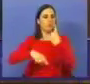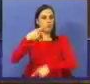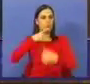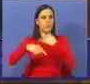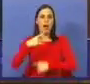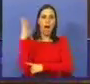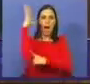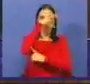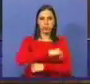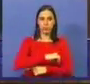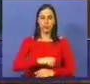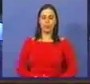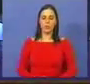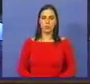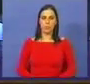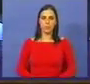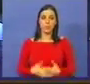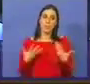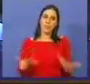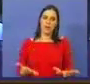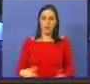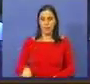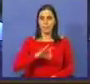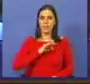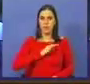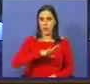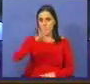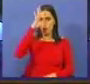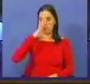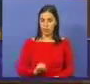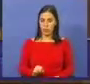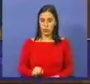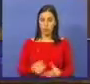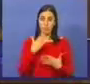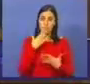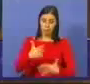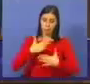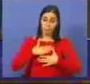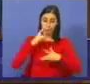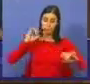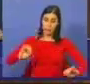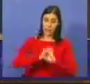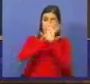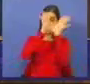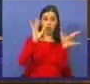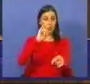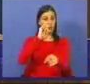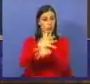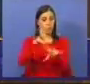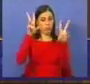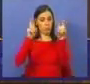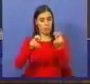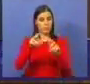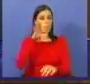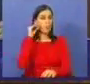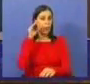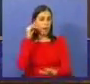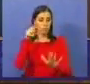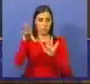de abuso. Agora, Sr. Ministro, deu-nos alguns esclarecimentos sobre outras matérias de regulação